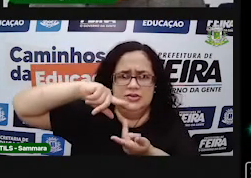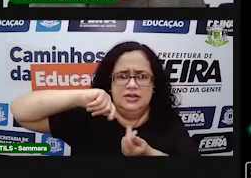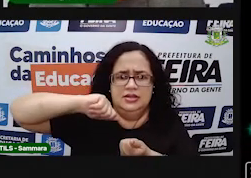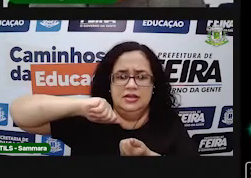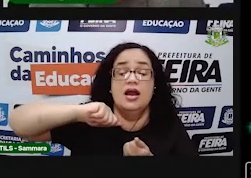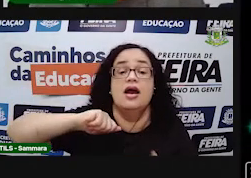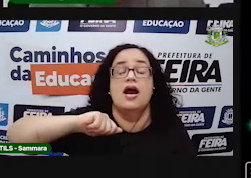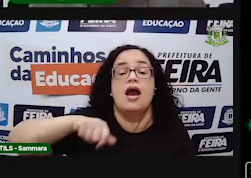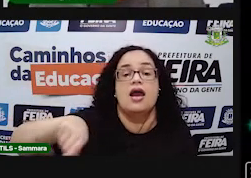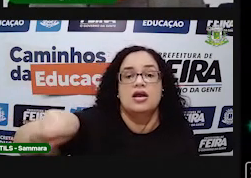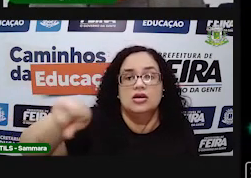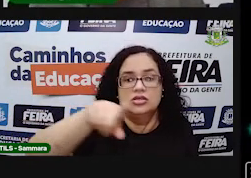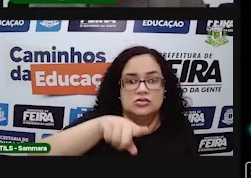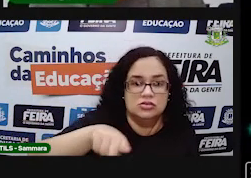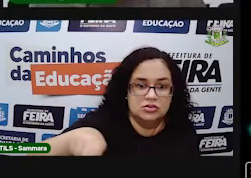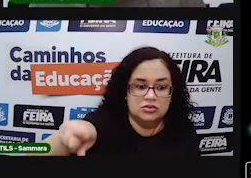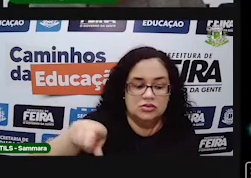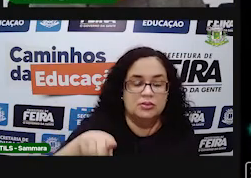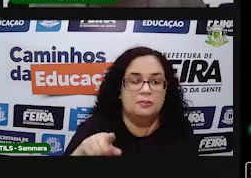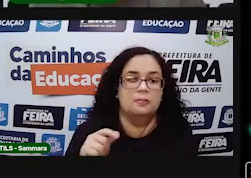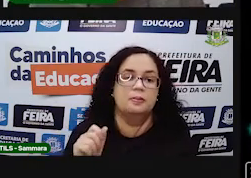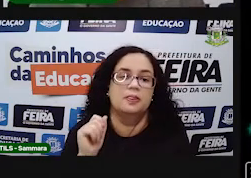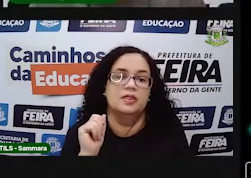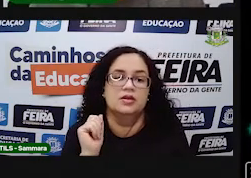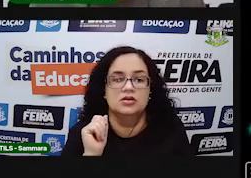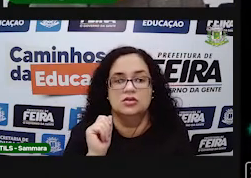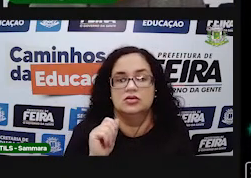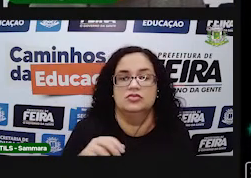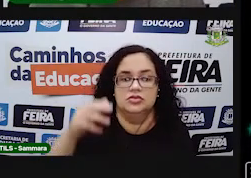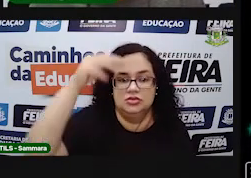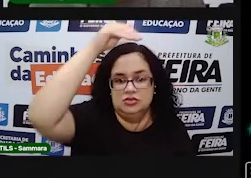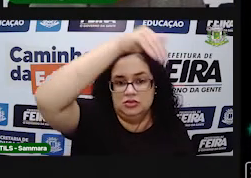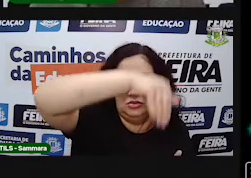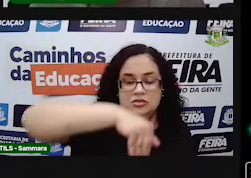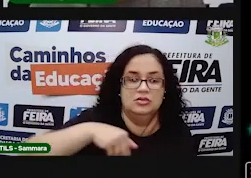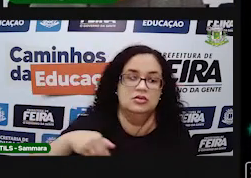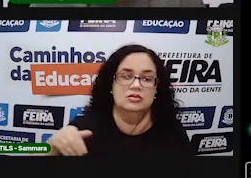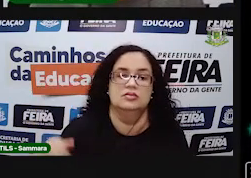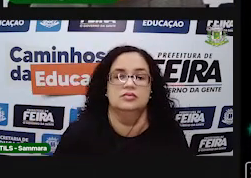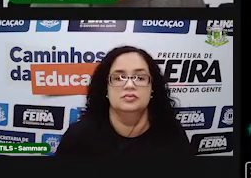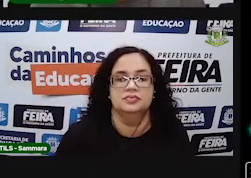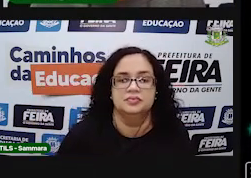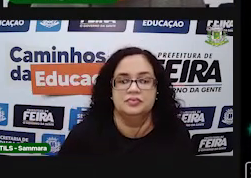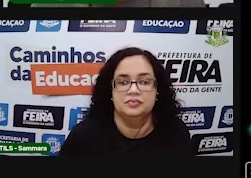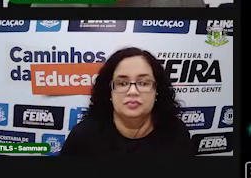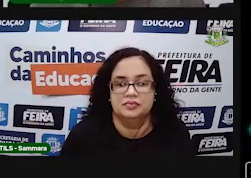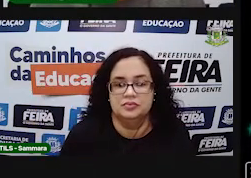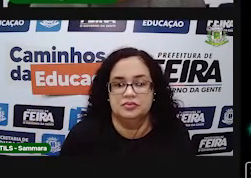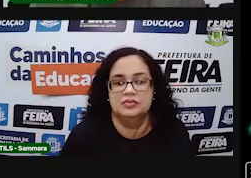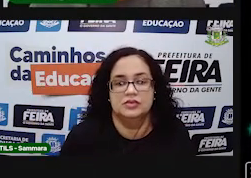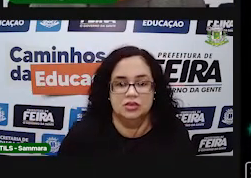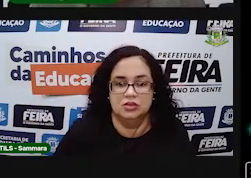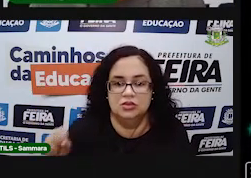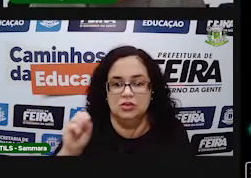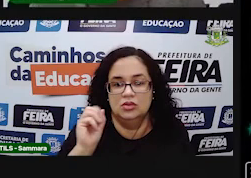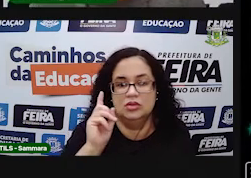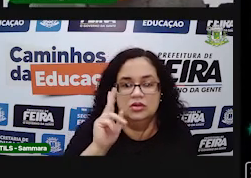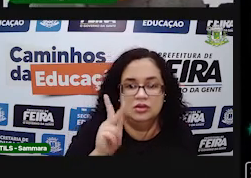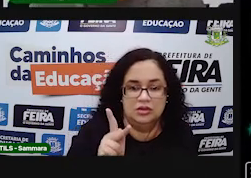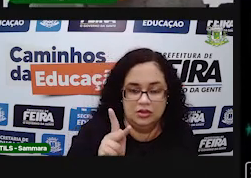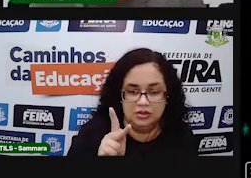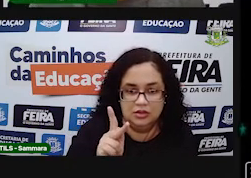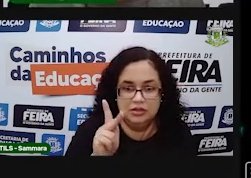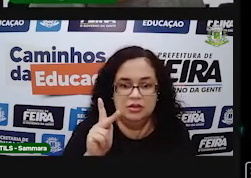É a esfera? Então você vai ver. Se for, você faz ele cair ali dentro. Tá